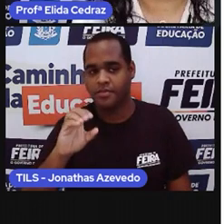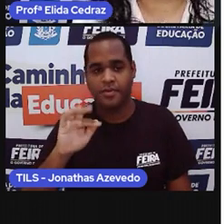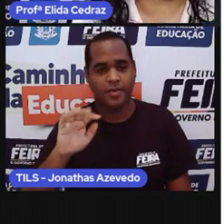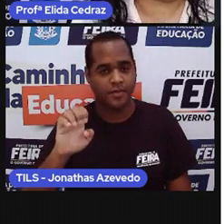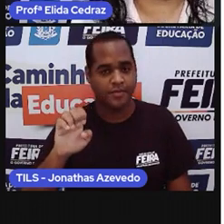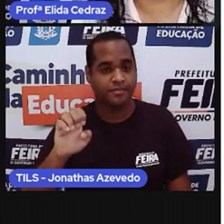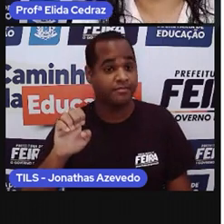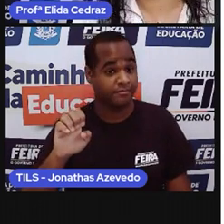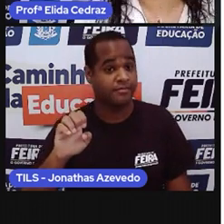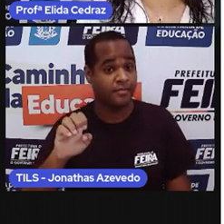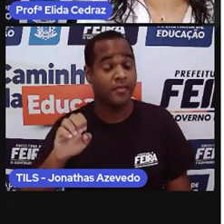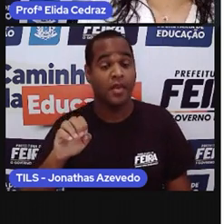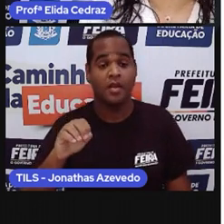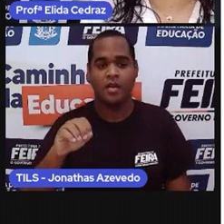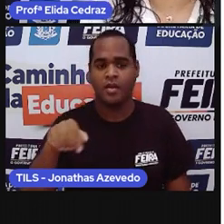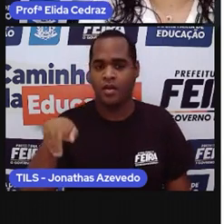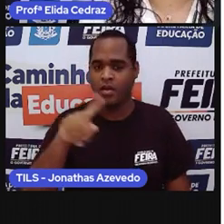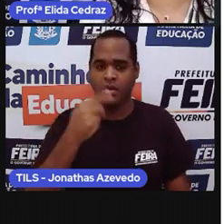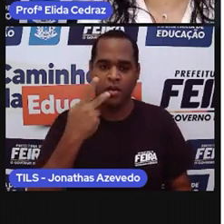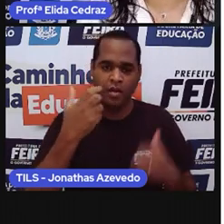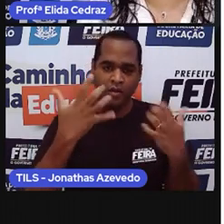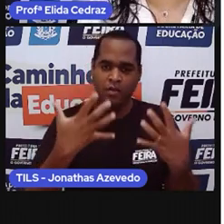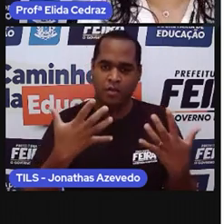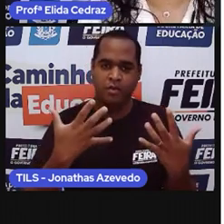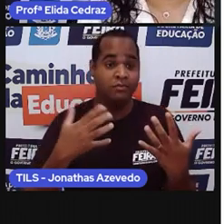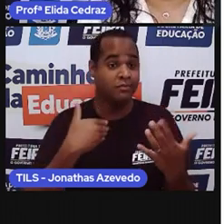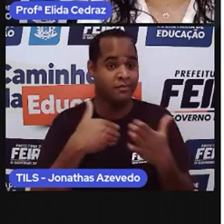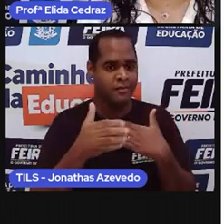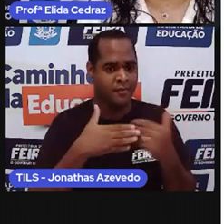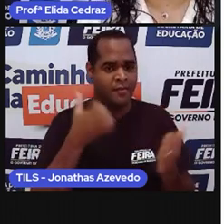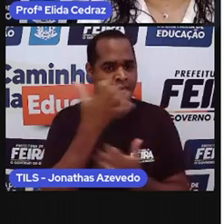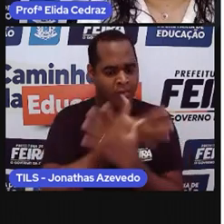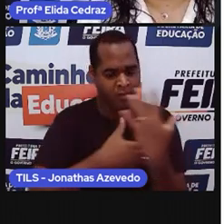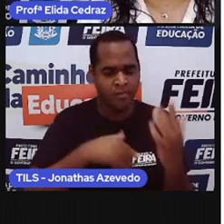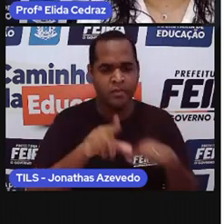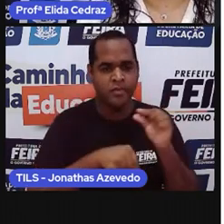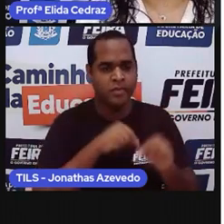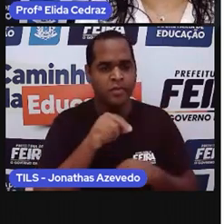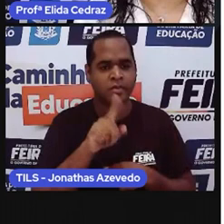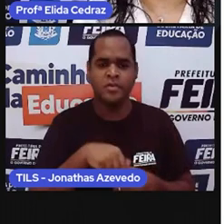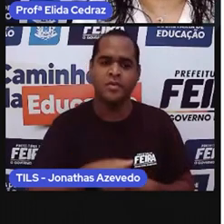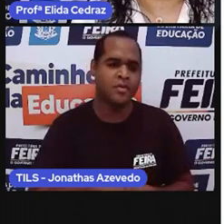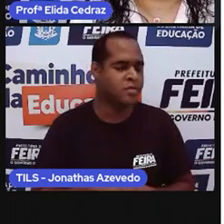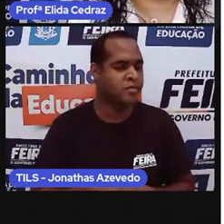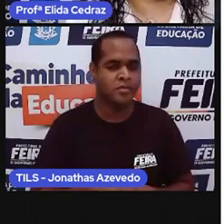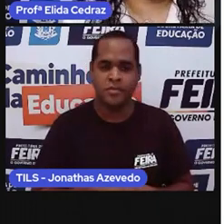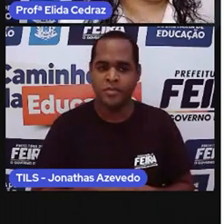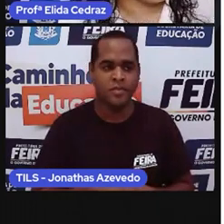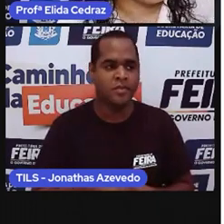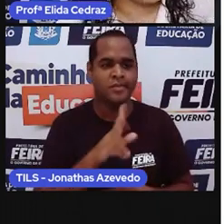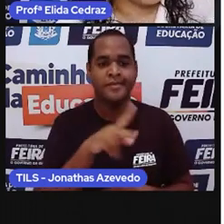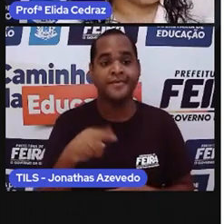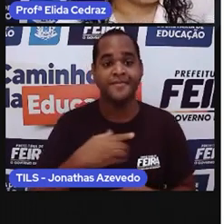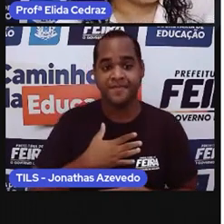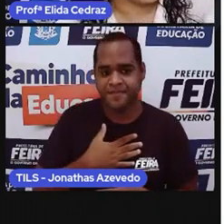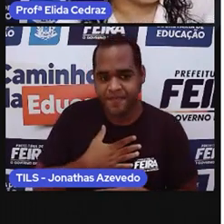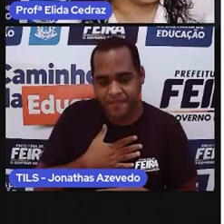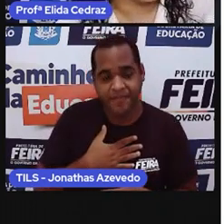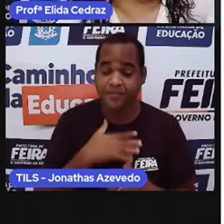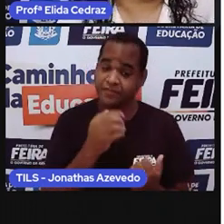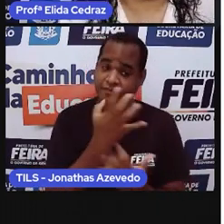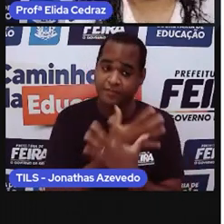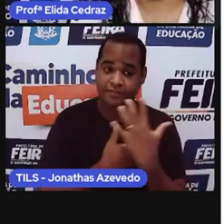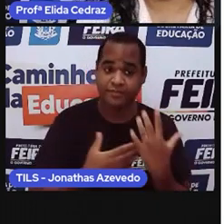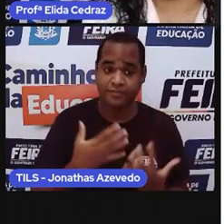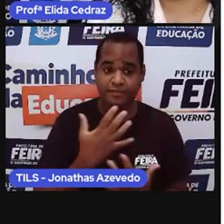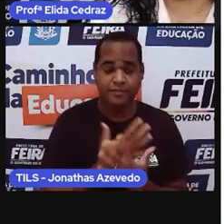Mas nessa aula nós não vamos estudar qualquer tipo de música ainda não, tá bom? A Pro gosta de um tipo de